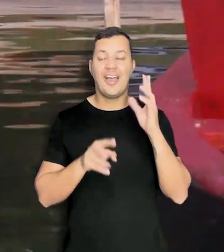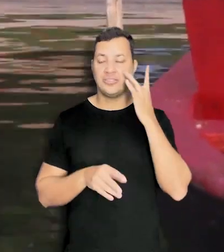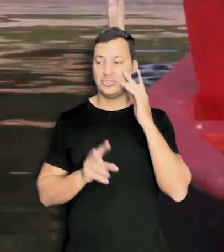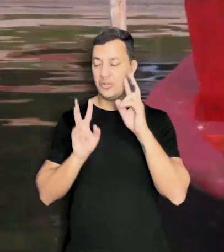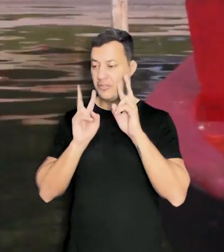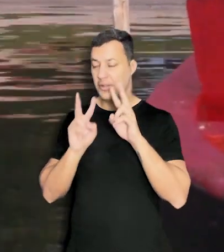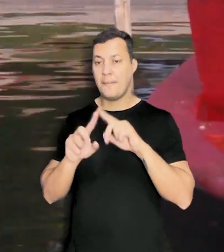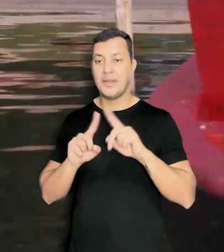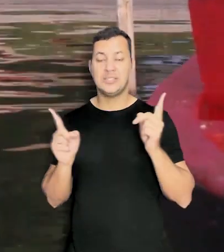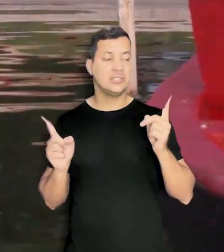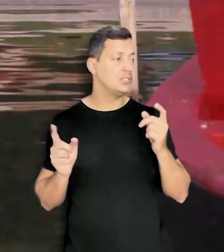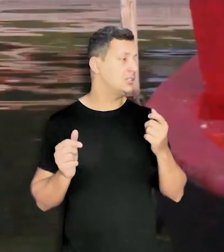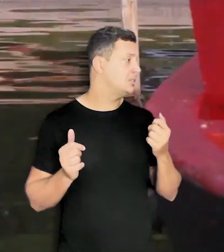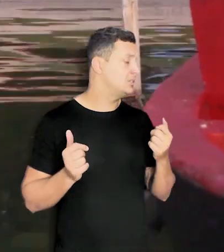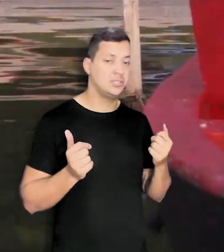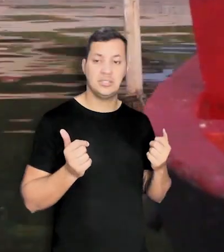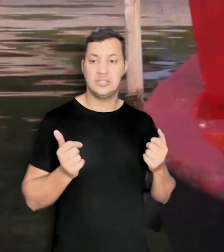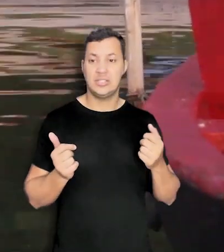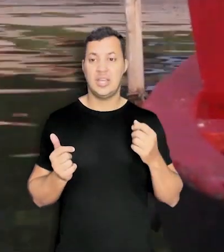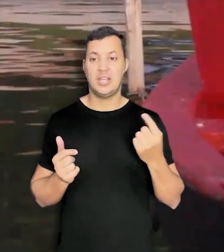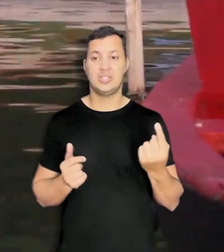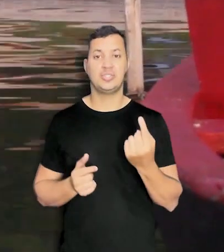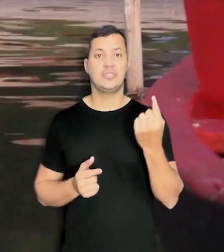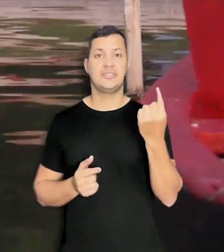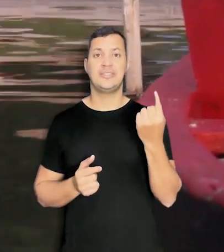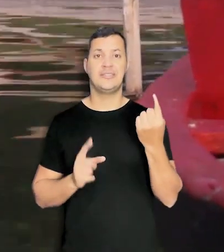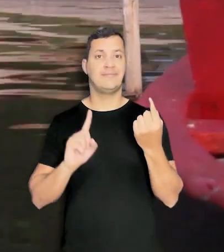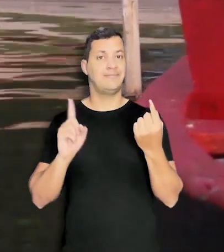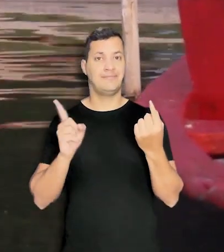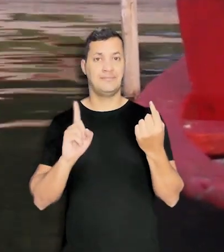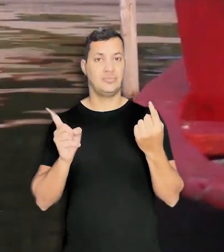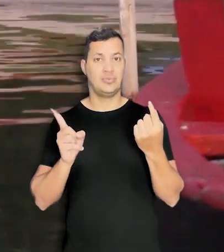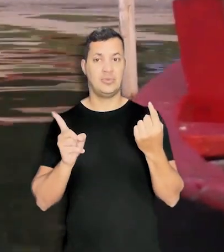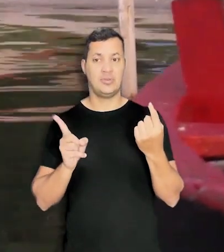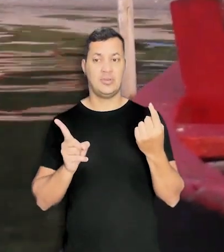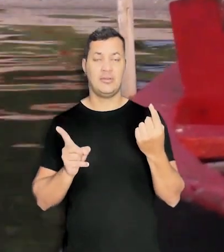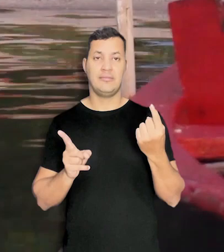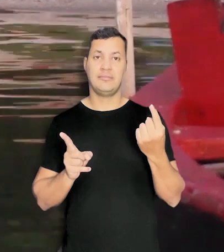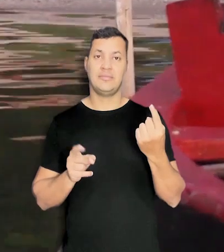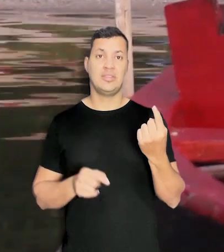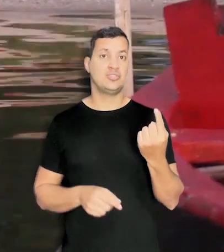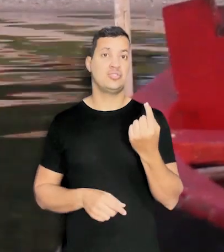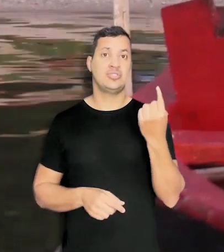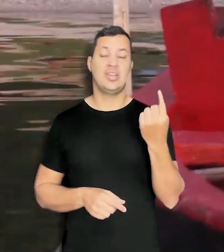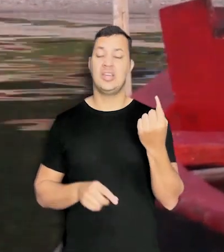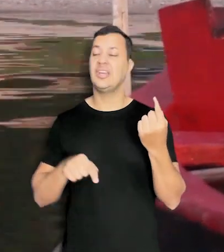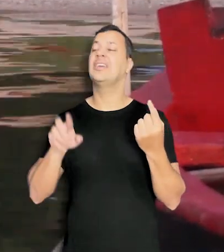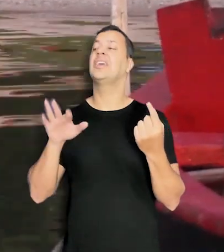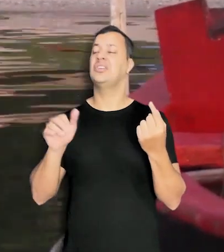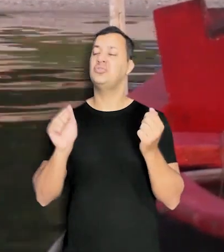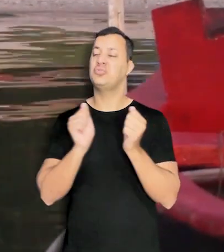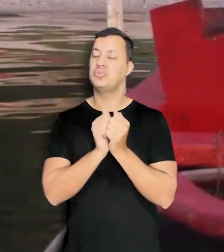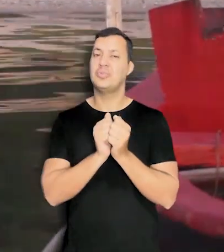mas ela não tá sozinha, não. Não. Ela tá com quem?